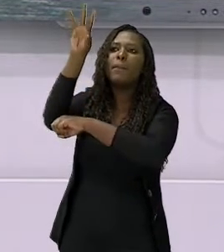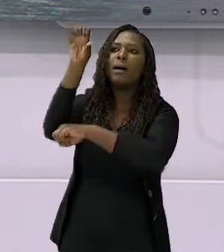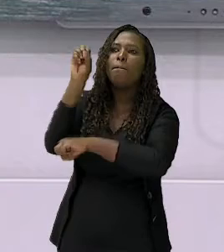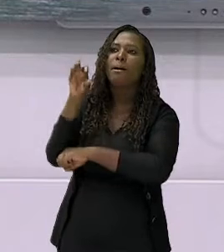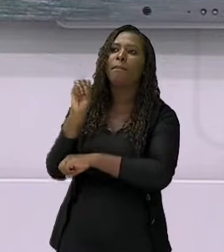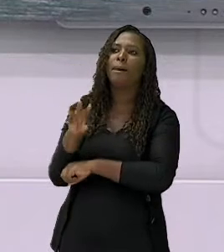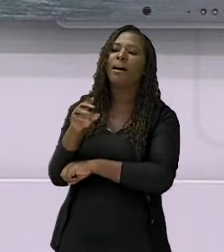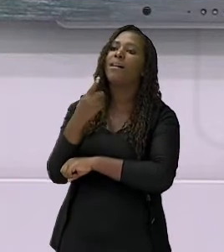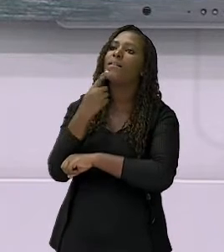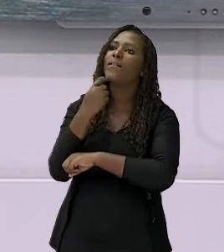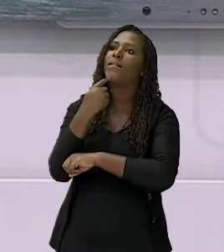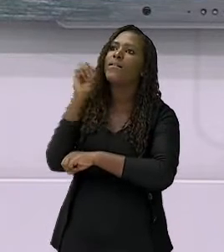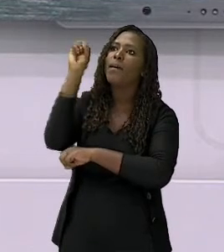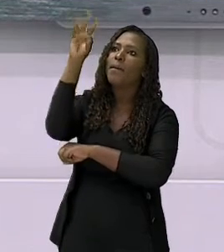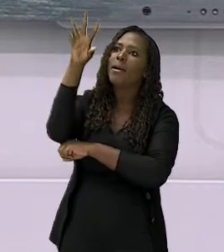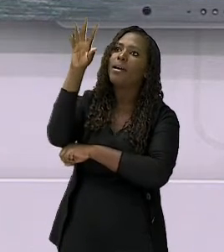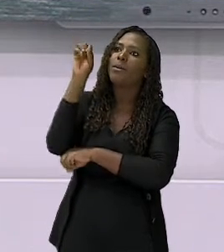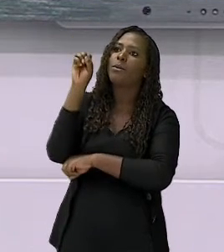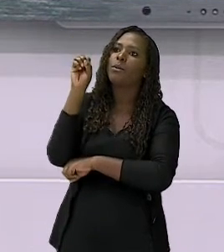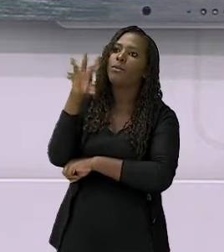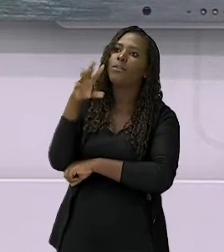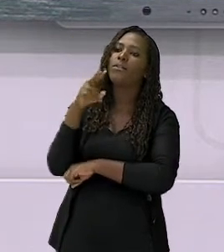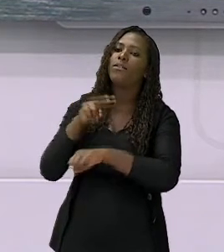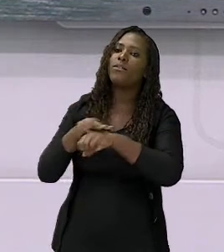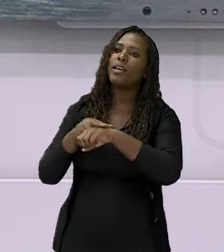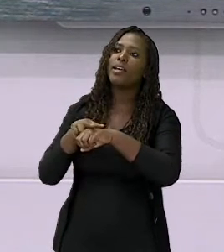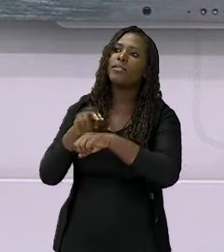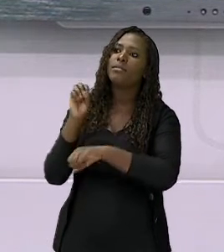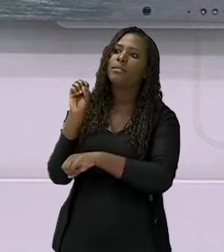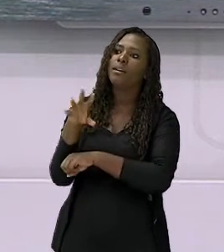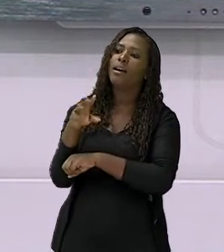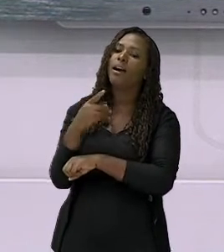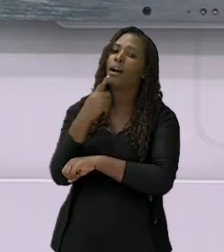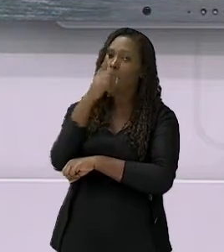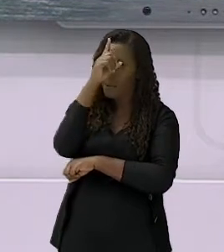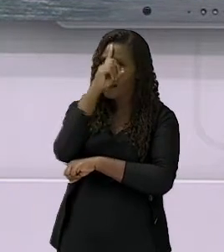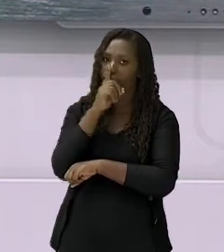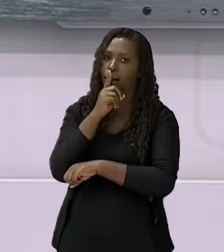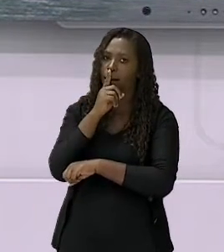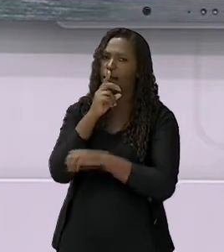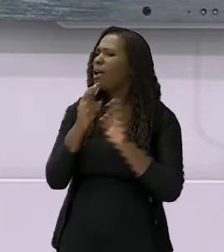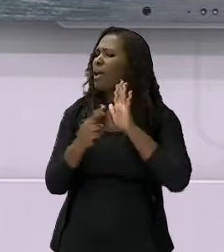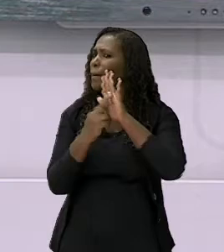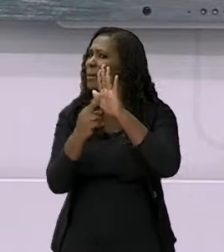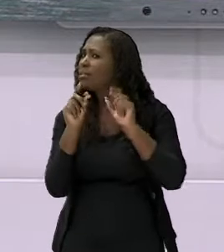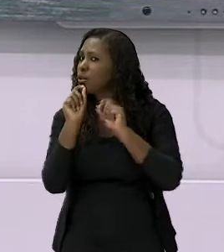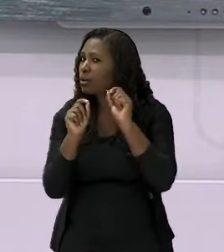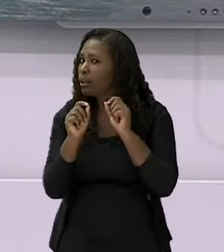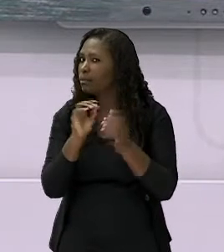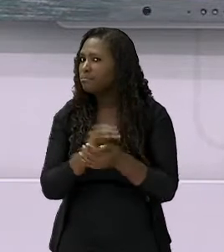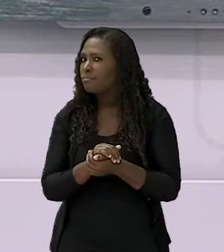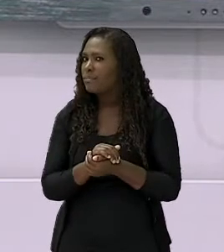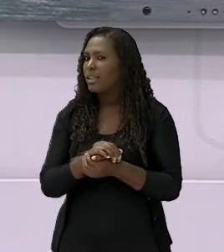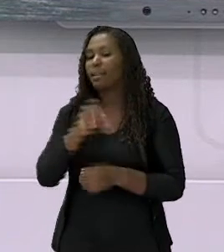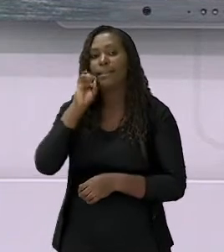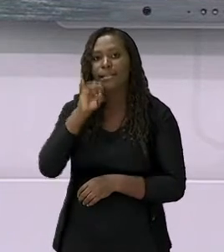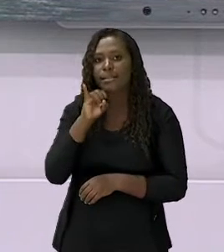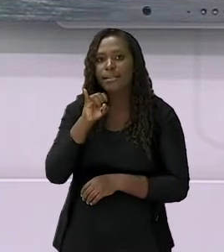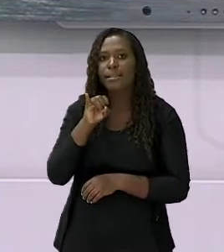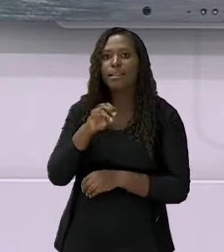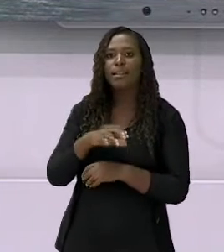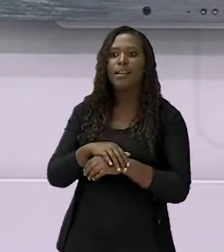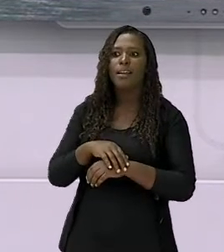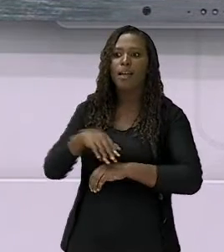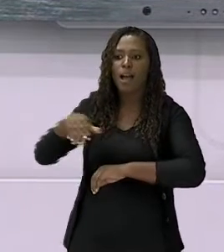O amarelo, o que é que ele representa no semáforo? E o verde? Você atravessaria a rua ou a